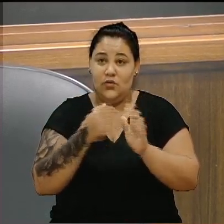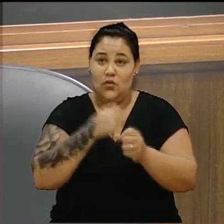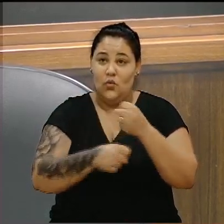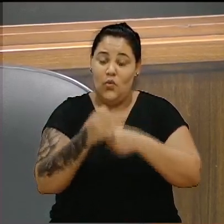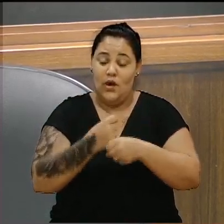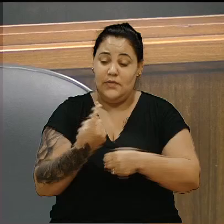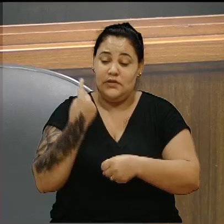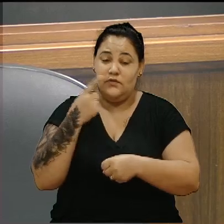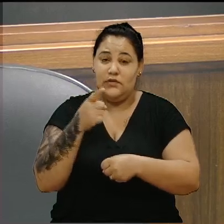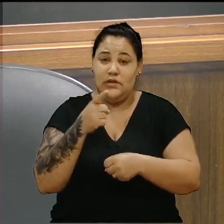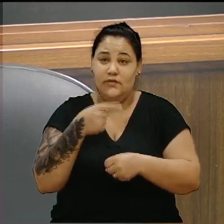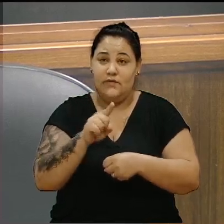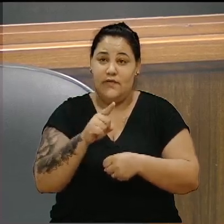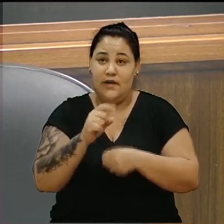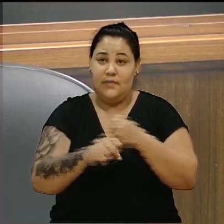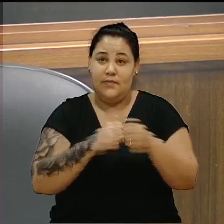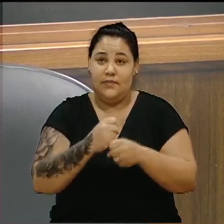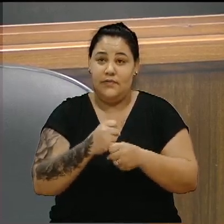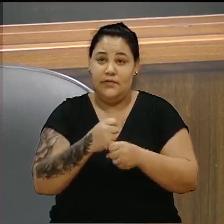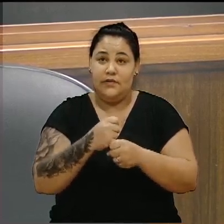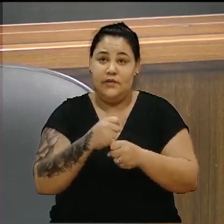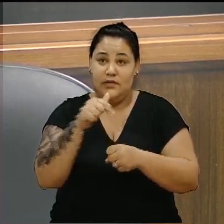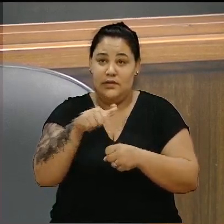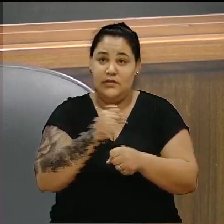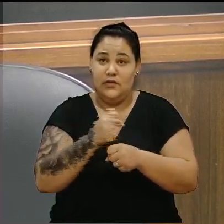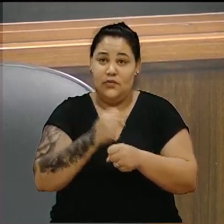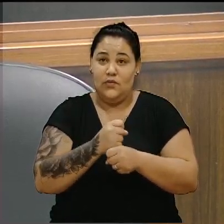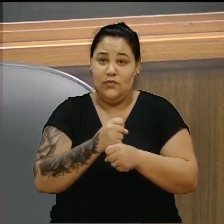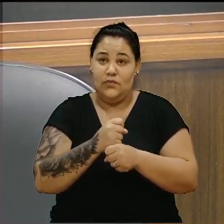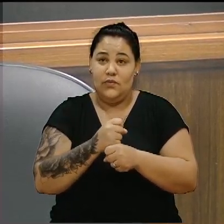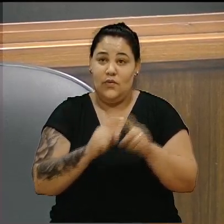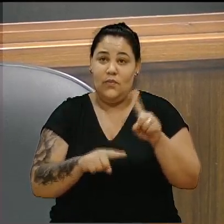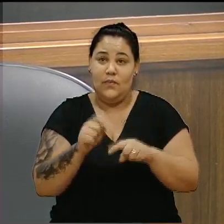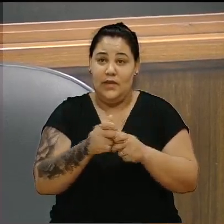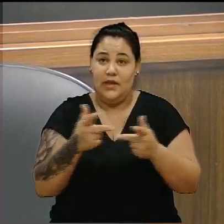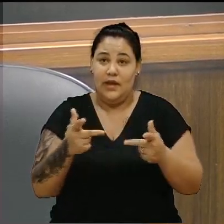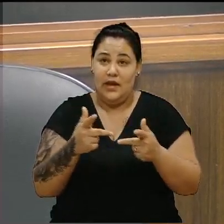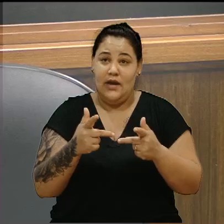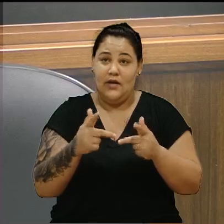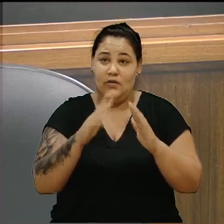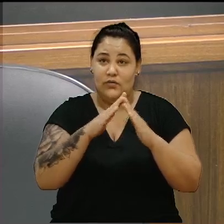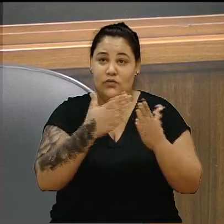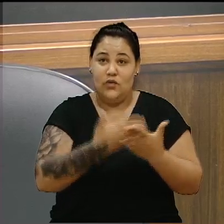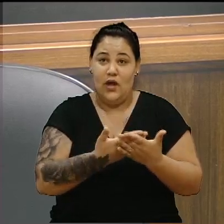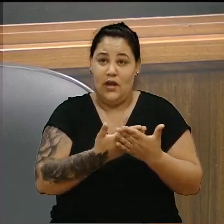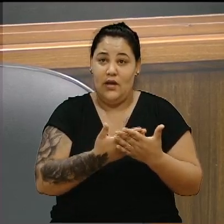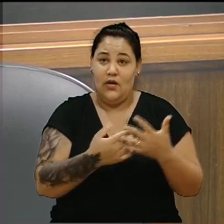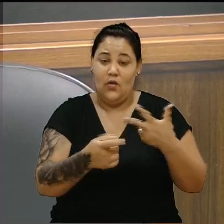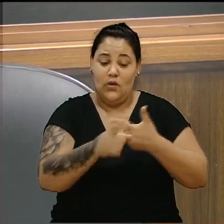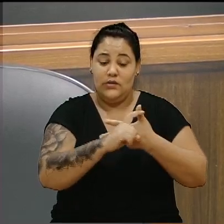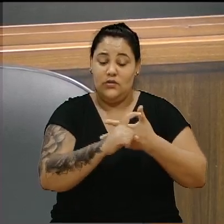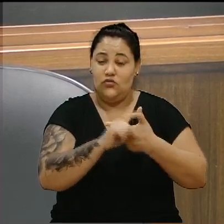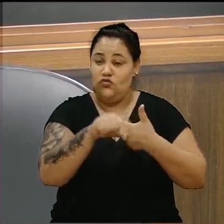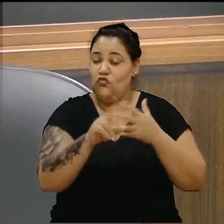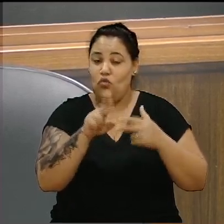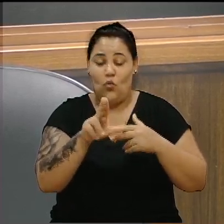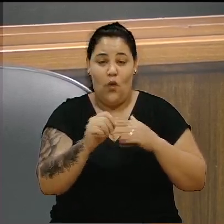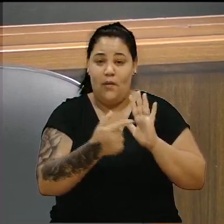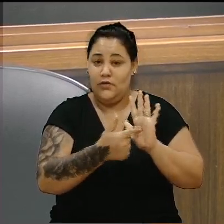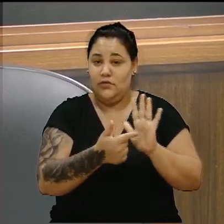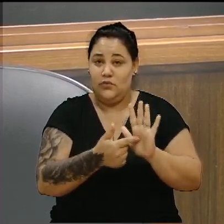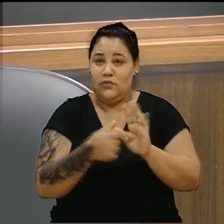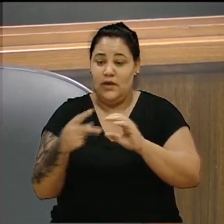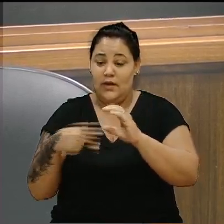neste ano, o Banco do Material Escolar. Esta casa não pode apresentar. O Executivo nunca apresentou. Então, a